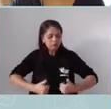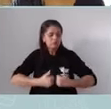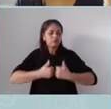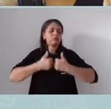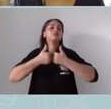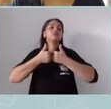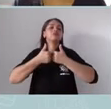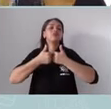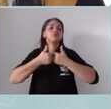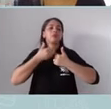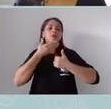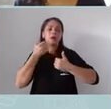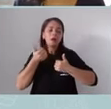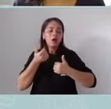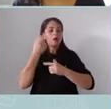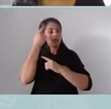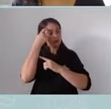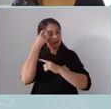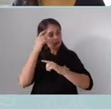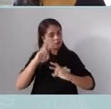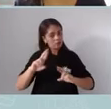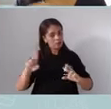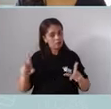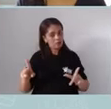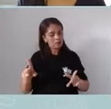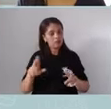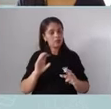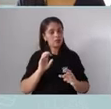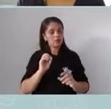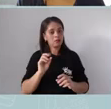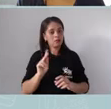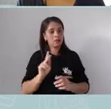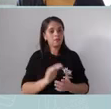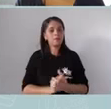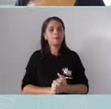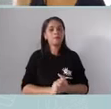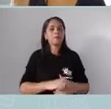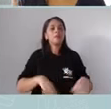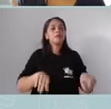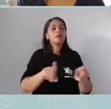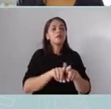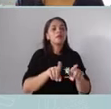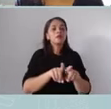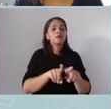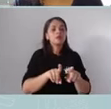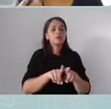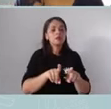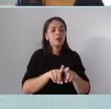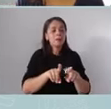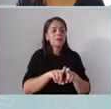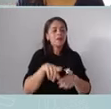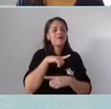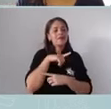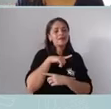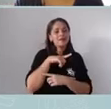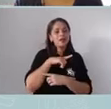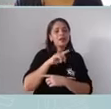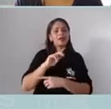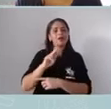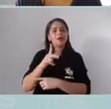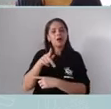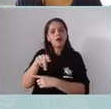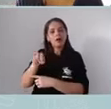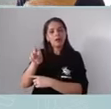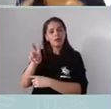imunodeficiência. Então, se liguem nessa diferença, certo? Além disso, a gente tem também o HPV, que ele pode causar o